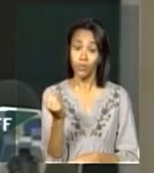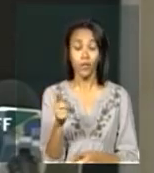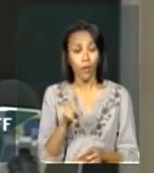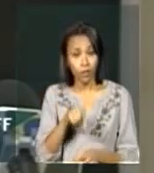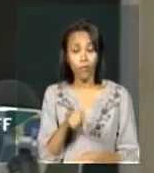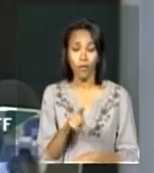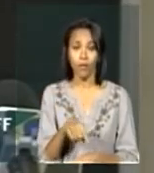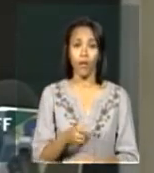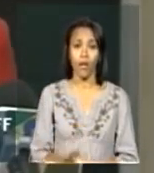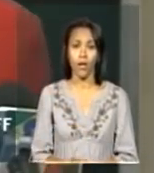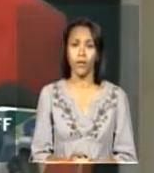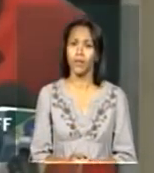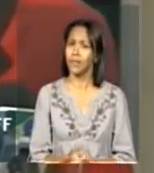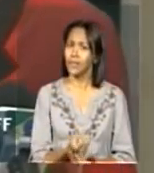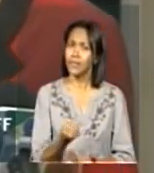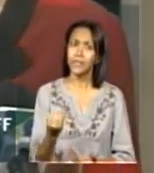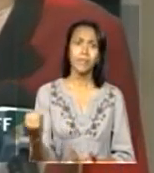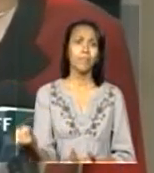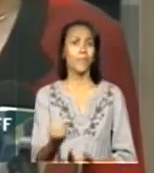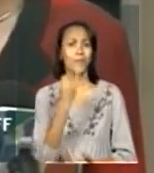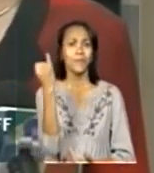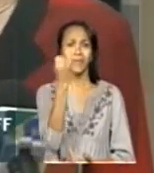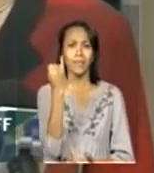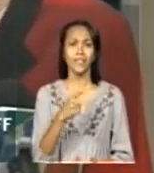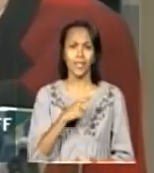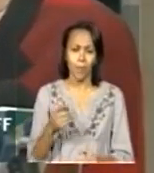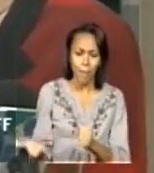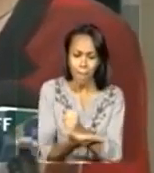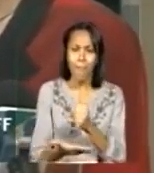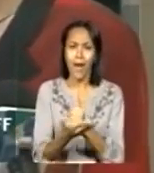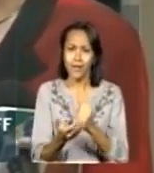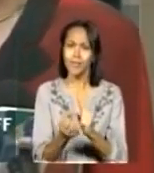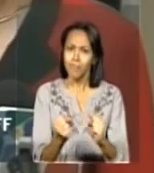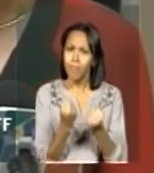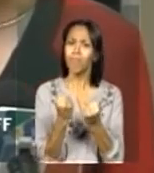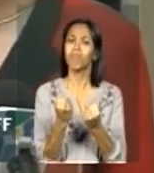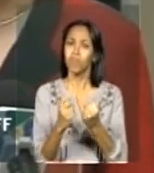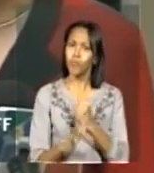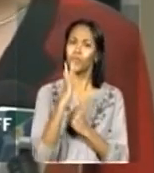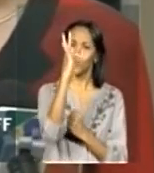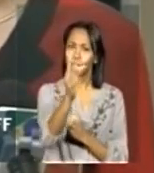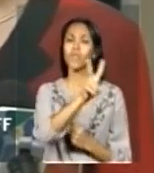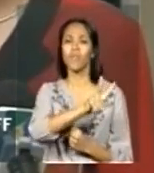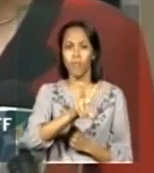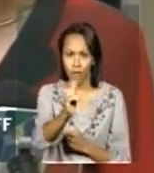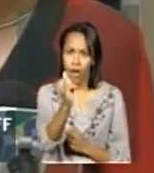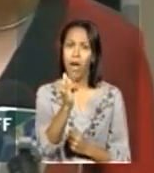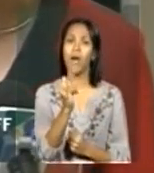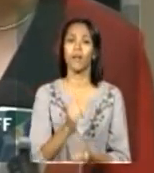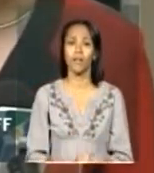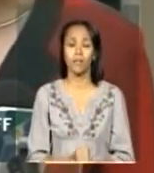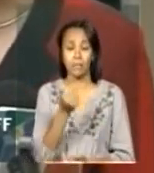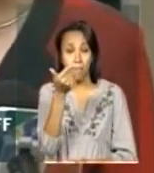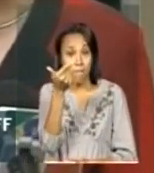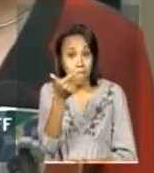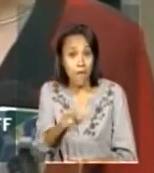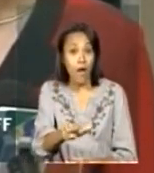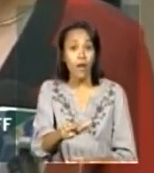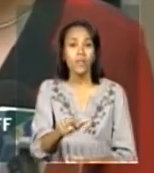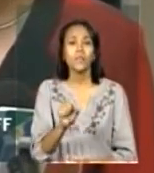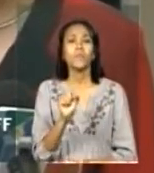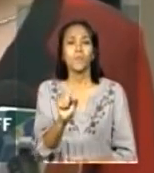bastante de grande estabilidade e de grande consequência pro futuro, porque vai criar inexoravelmente